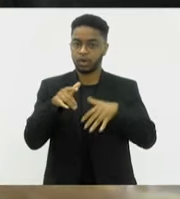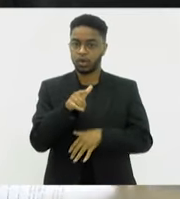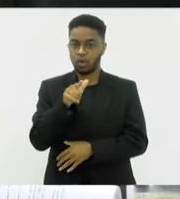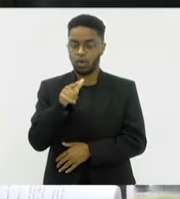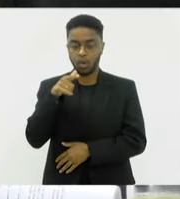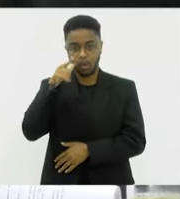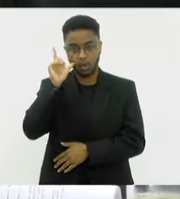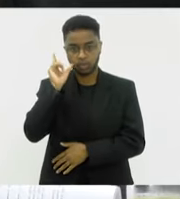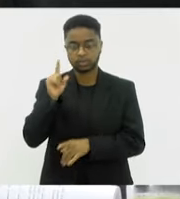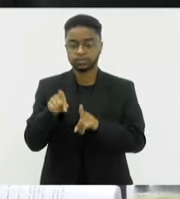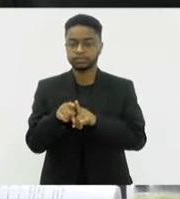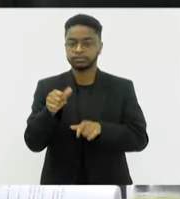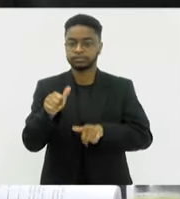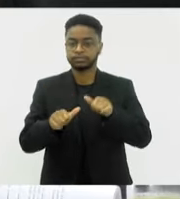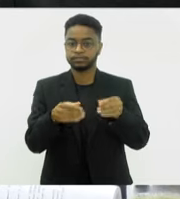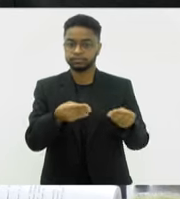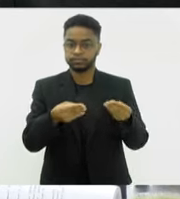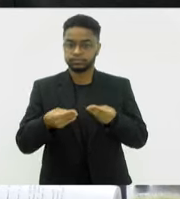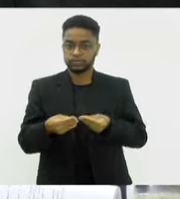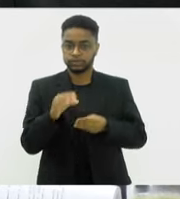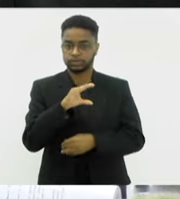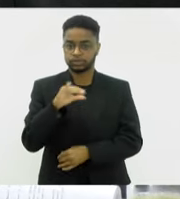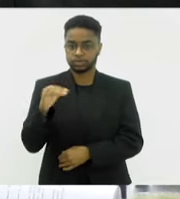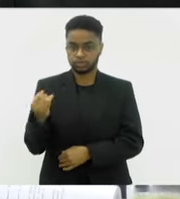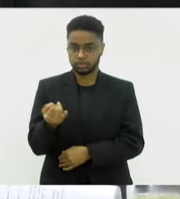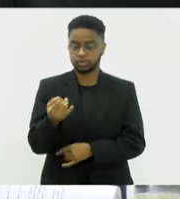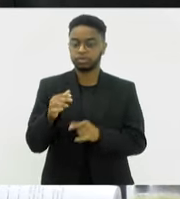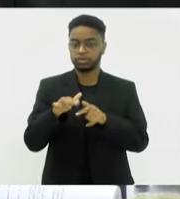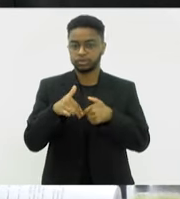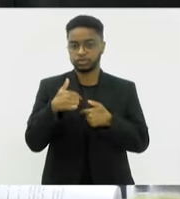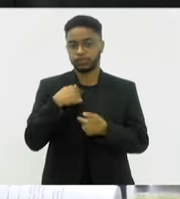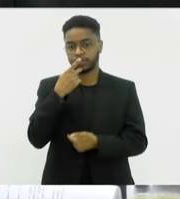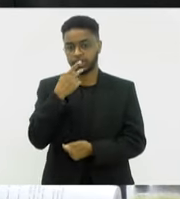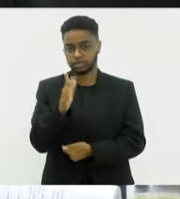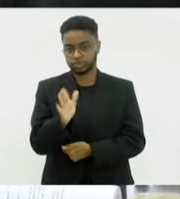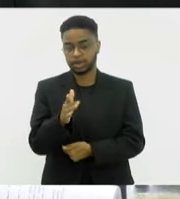para a reanálise da CCJ, justamente por aqueles motivos que falei.